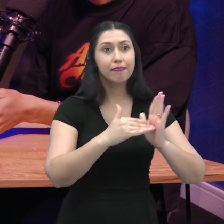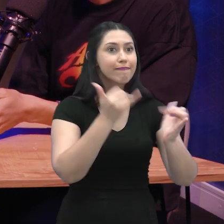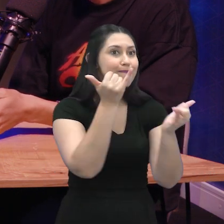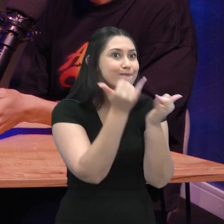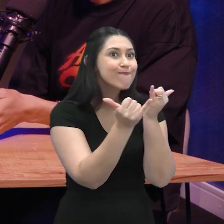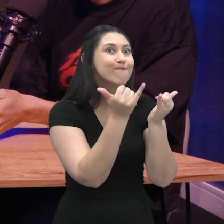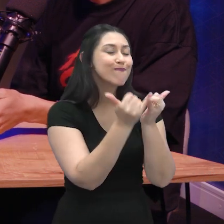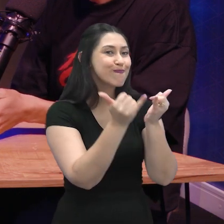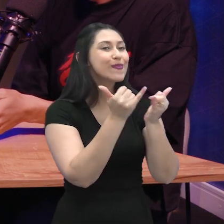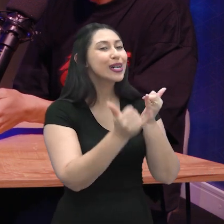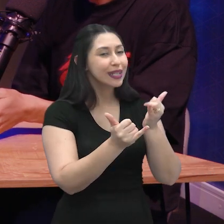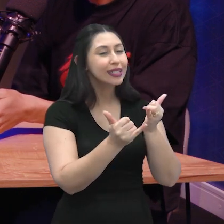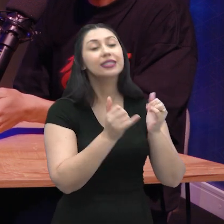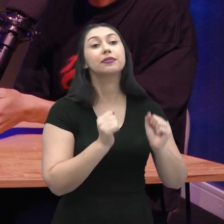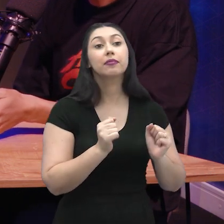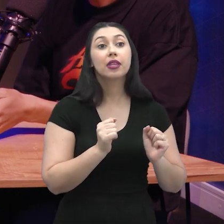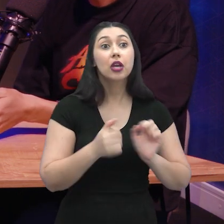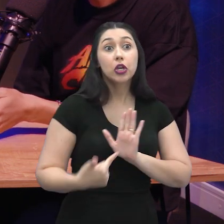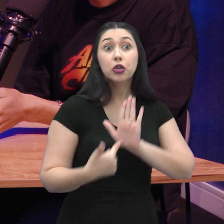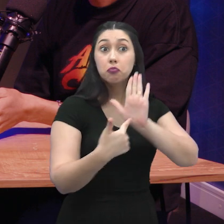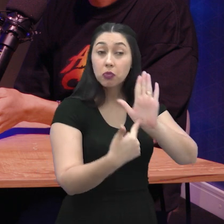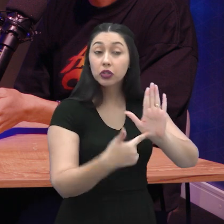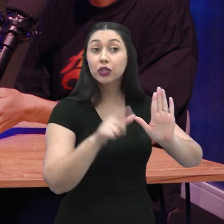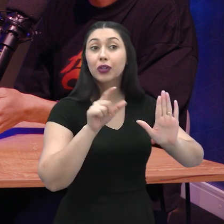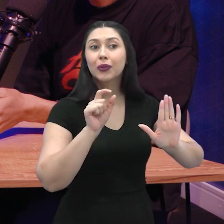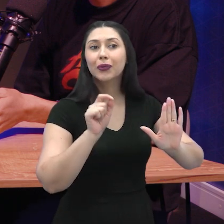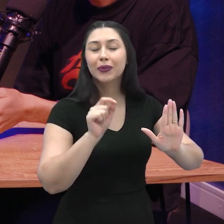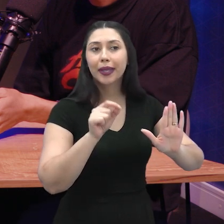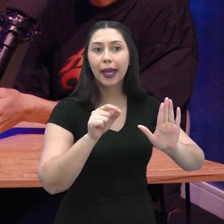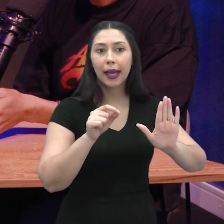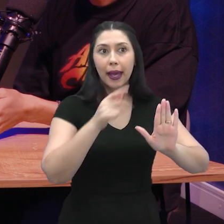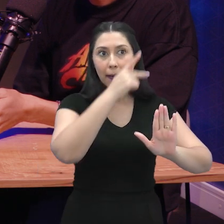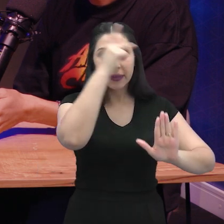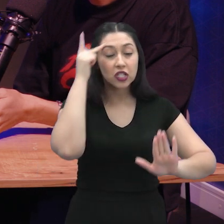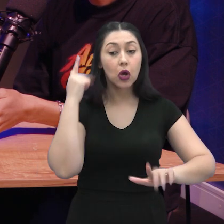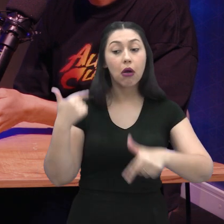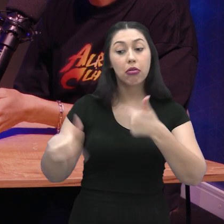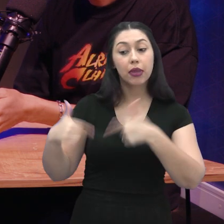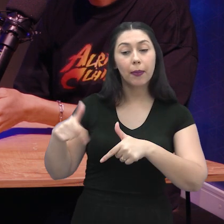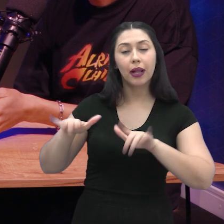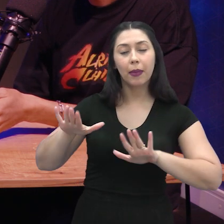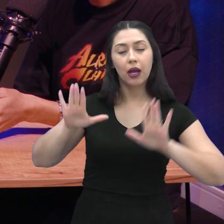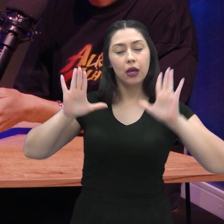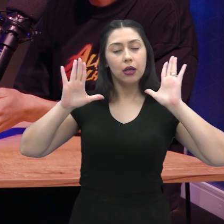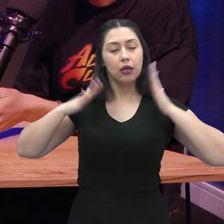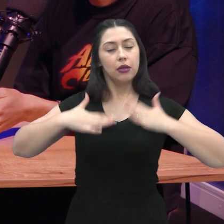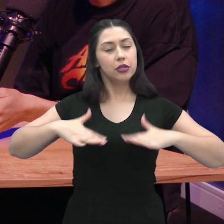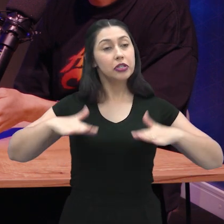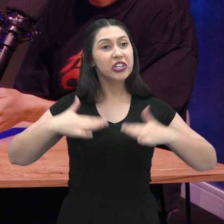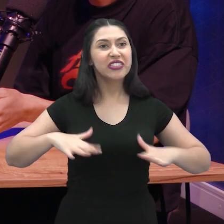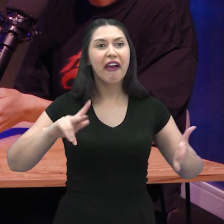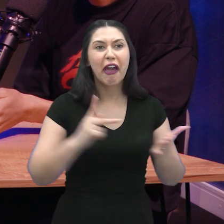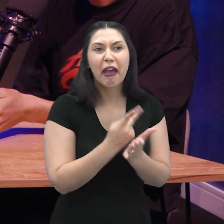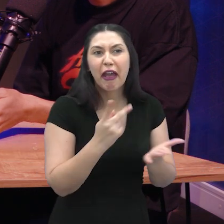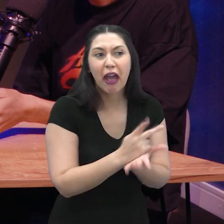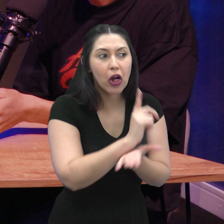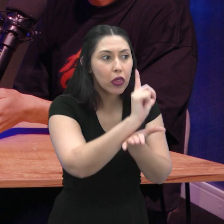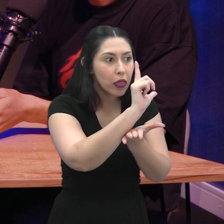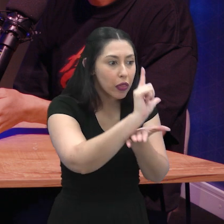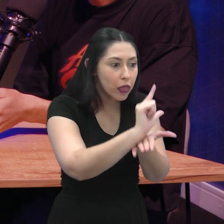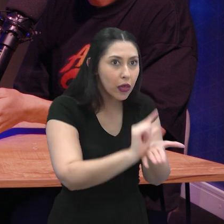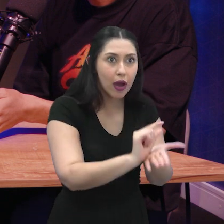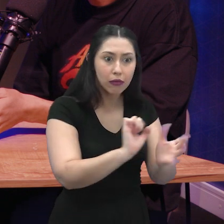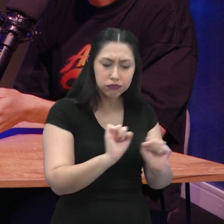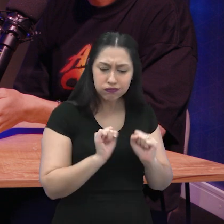sido adotadas voluntariamente por empresas. Os resultados reforçam a tese de que trabalhadores mais descansados cometem menos